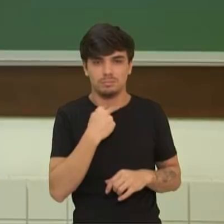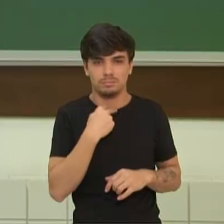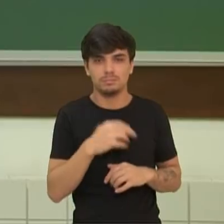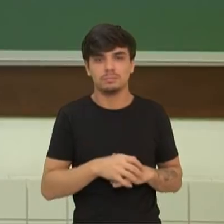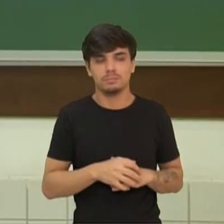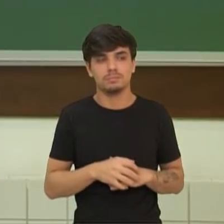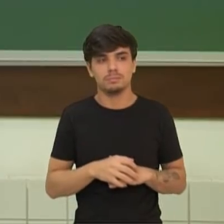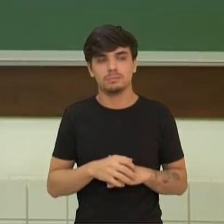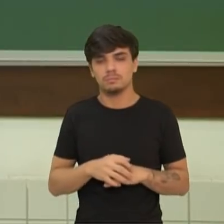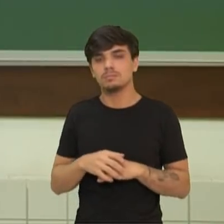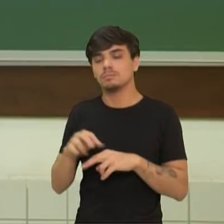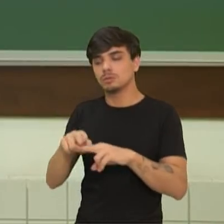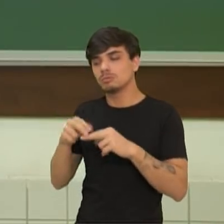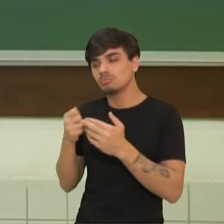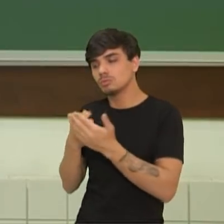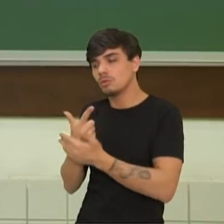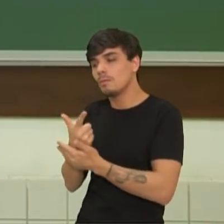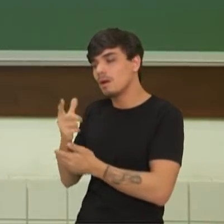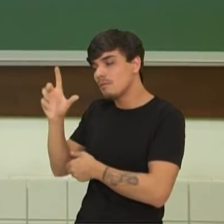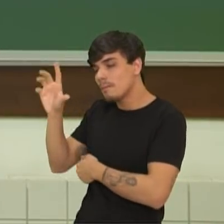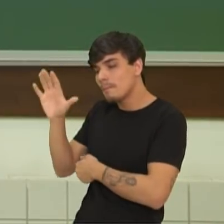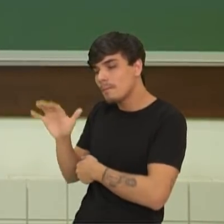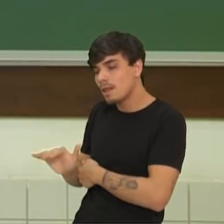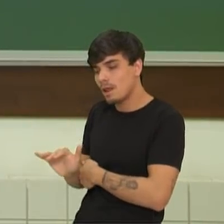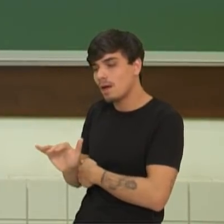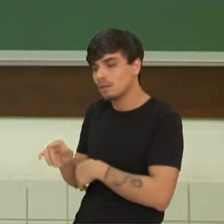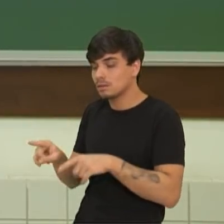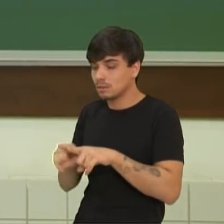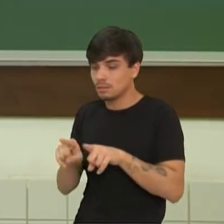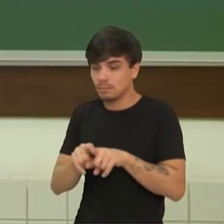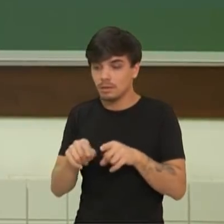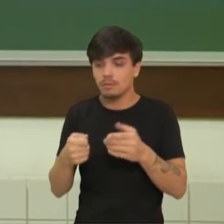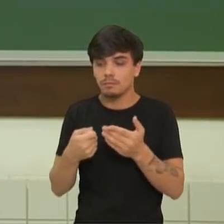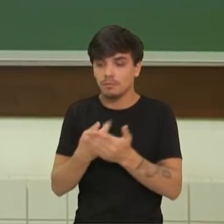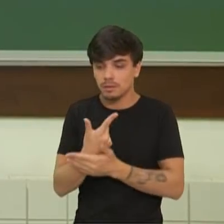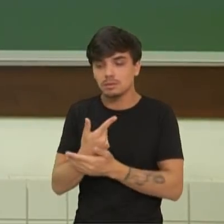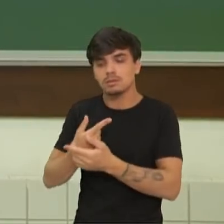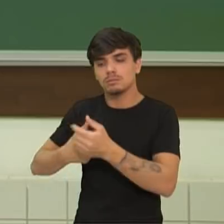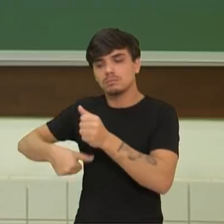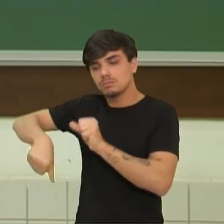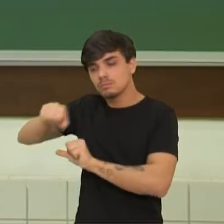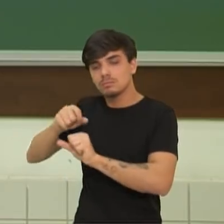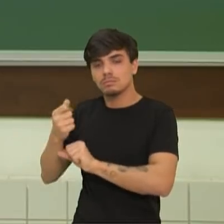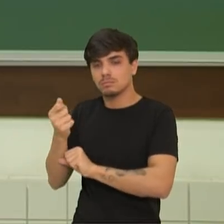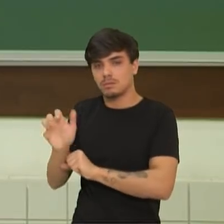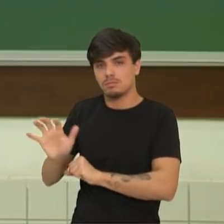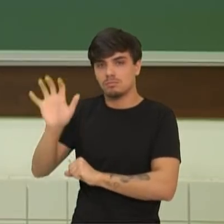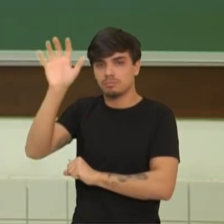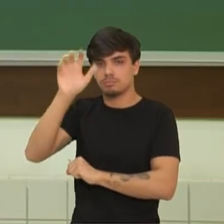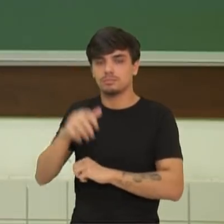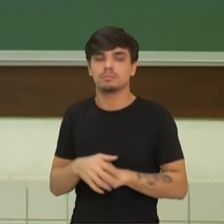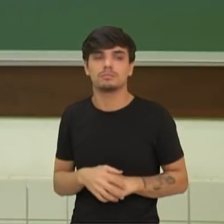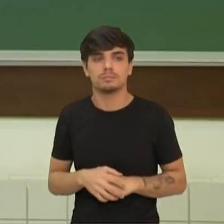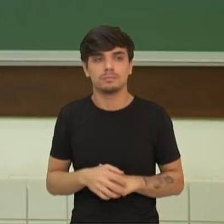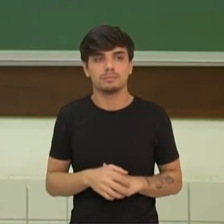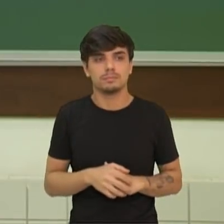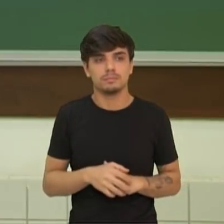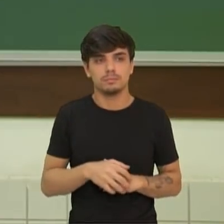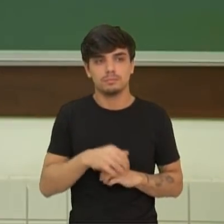preço. Comprava produto barato e vendia o produto manufaturado bem mais caro.